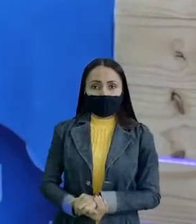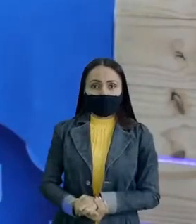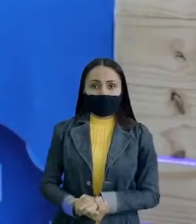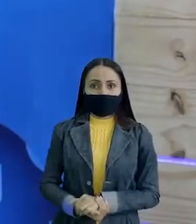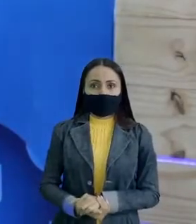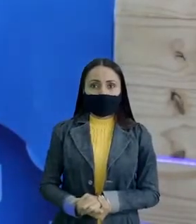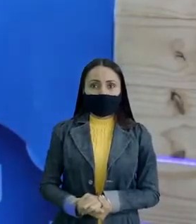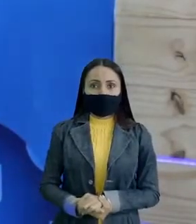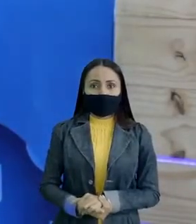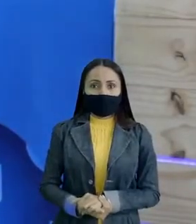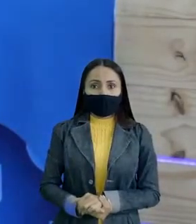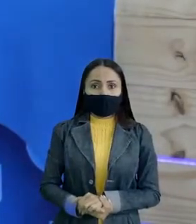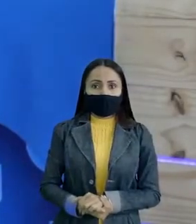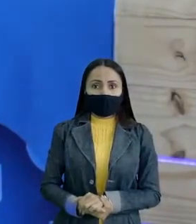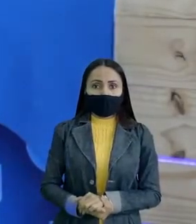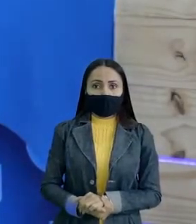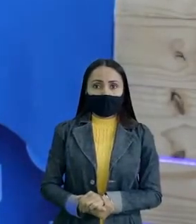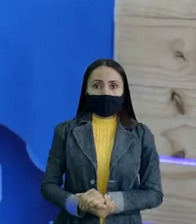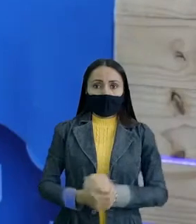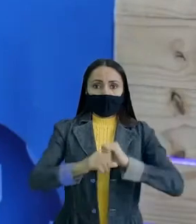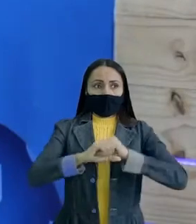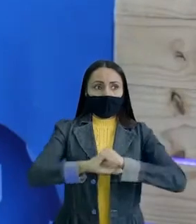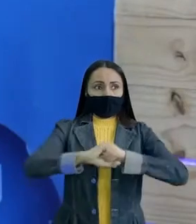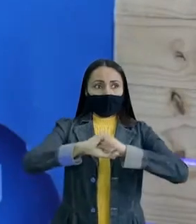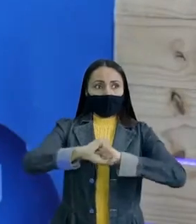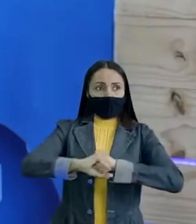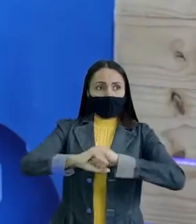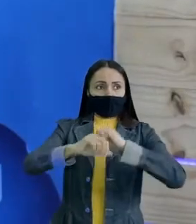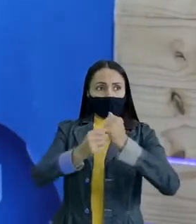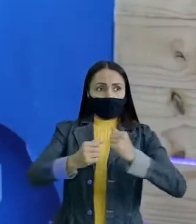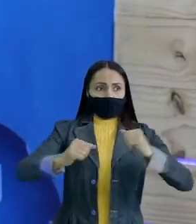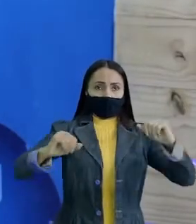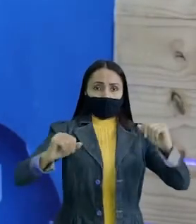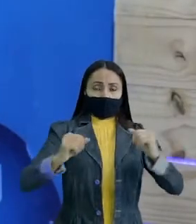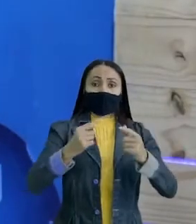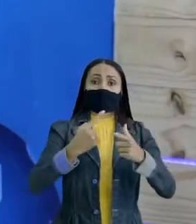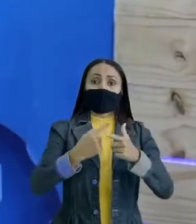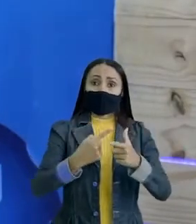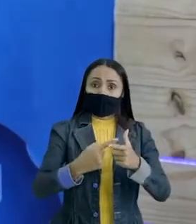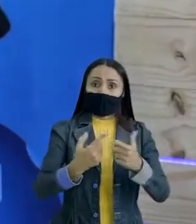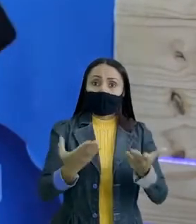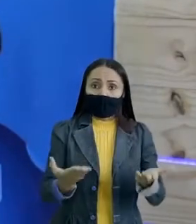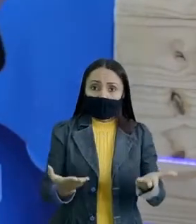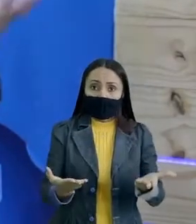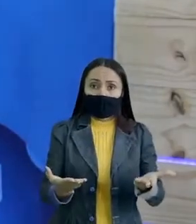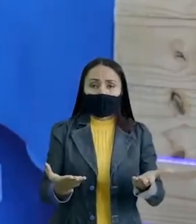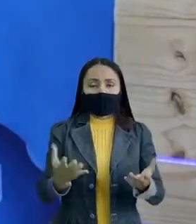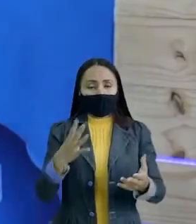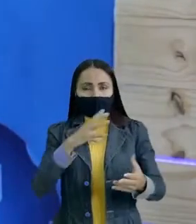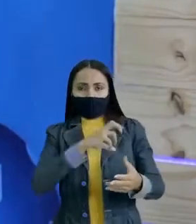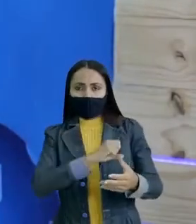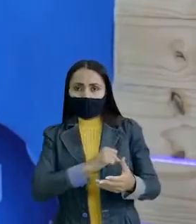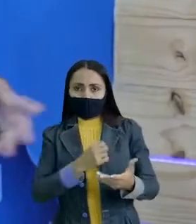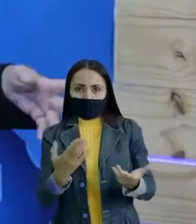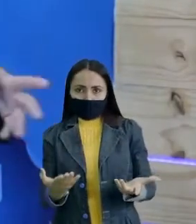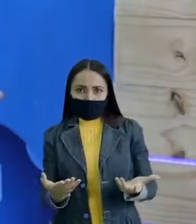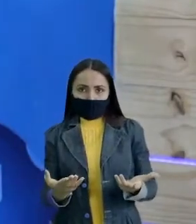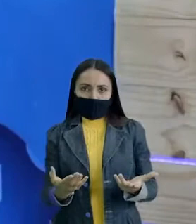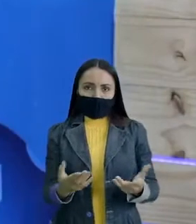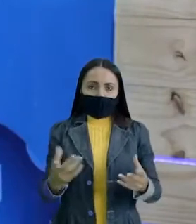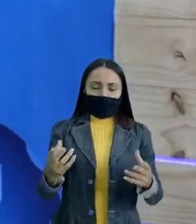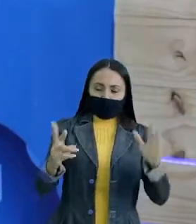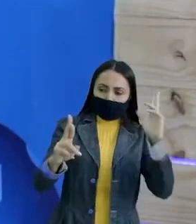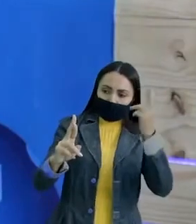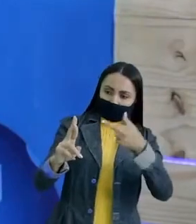O maracatu que eu não coloquei aí, mas também, tá bom, gente? Desculpa o esquecimento aí, amo tanto maracatu, que é a